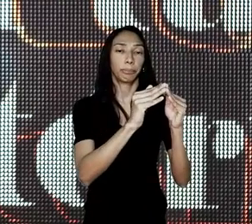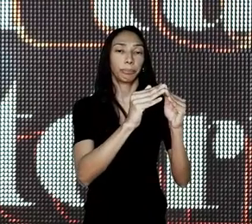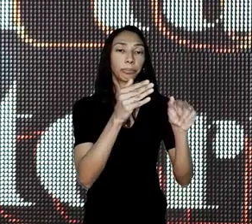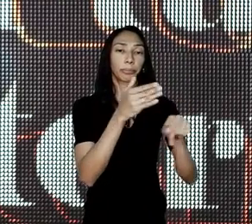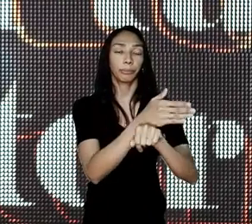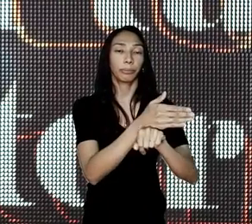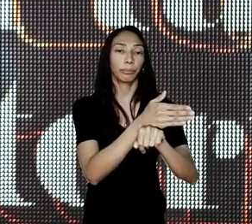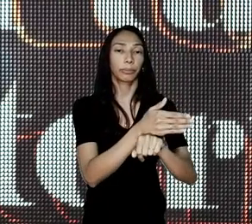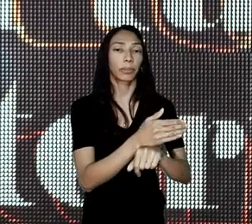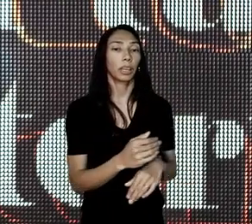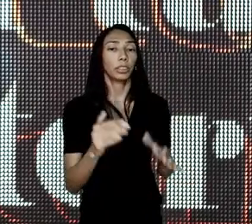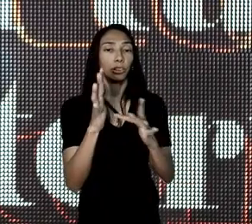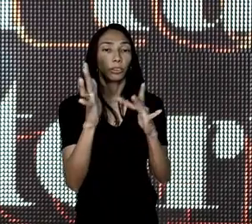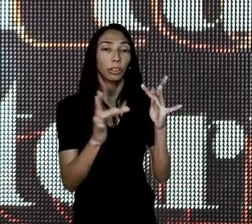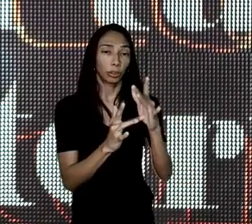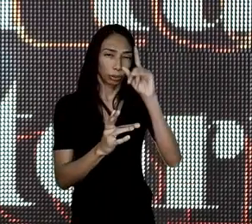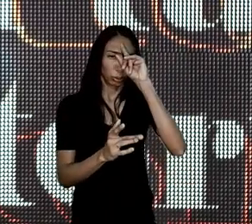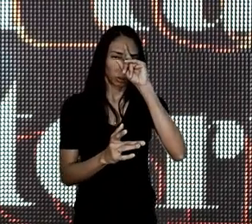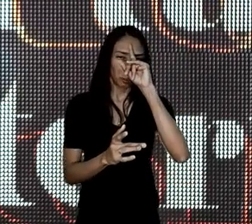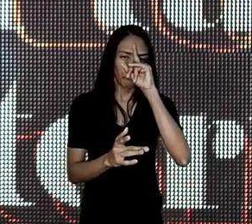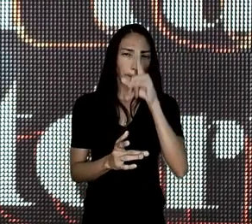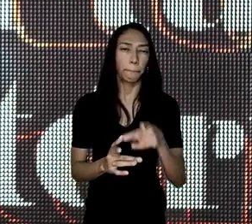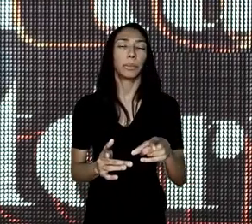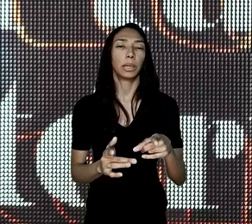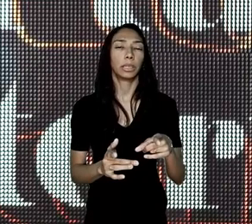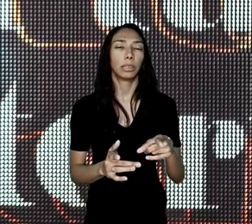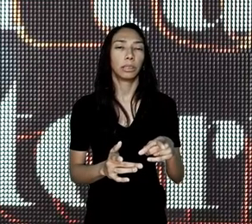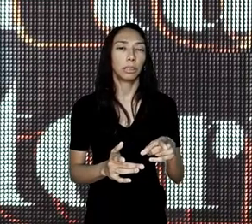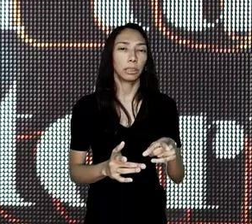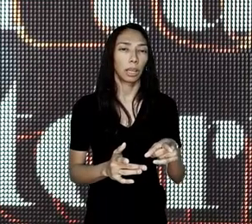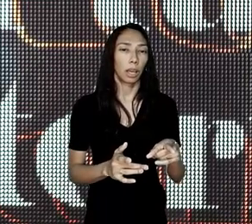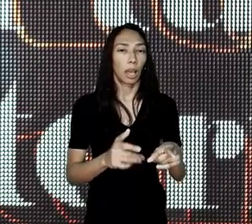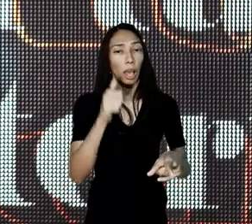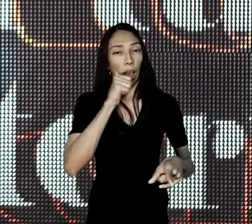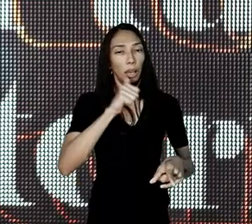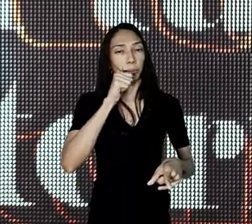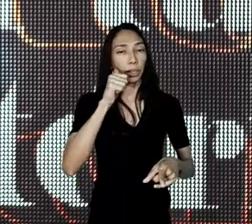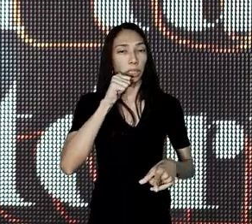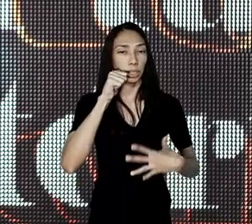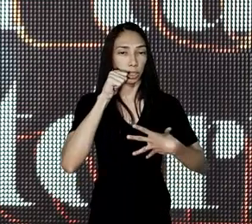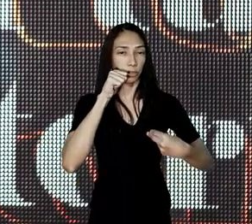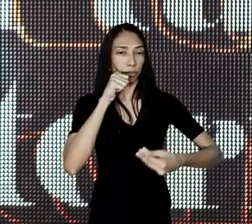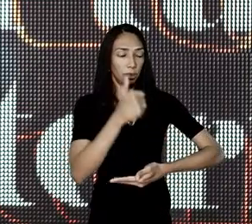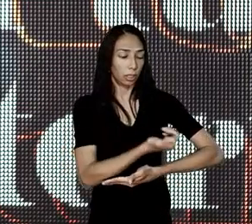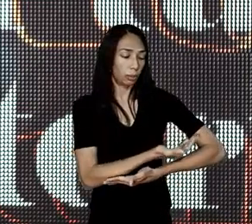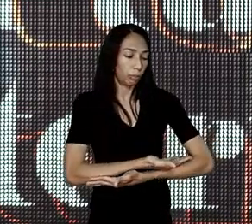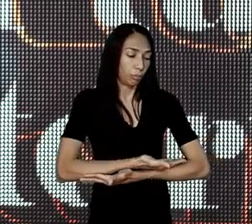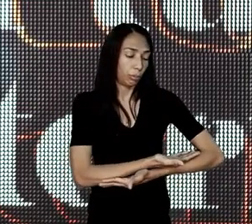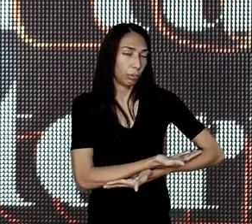E enquanto ele está ali, ele dá uma ordem ao espírito daquela menina. Ele diz: Talita cumi, menina. Vamos